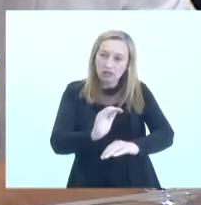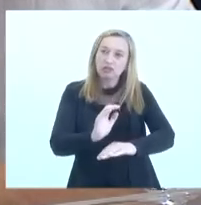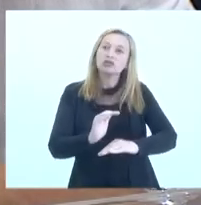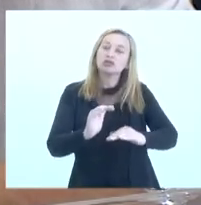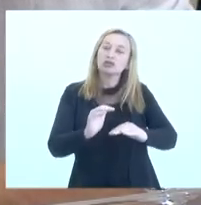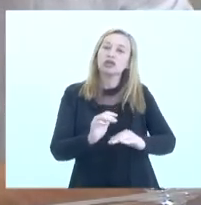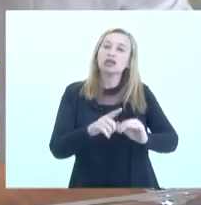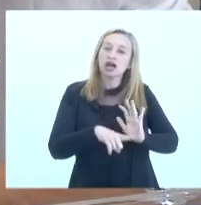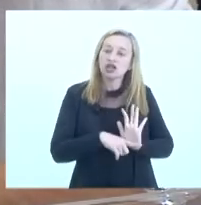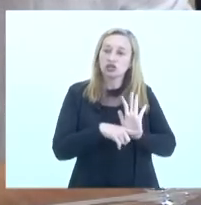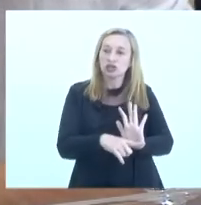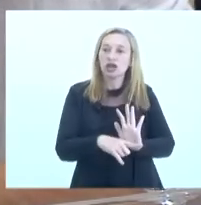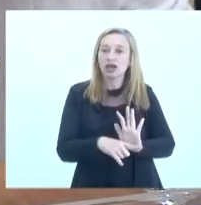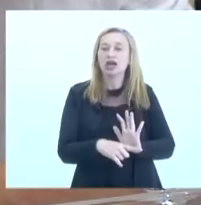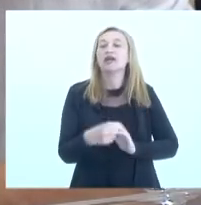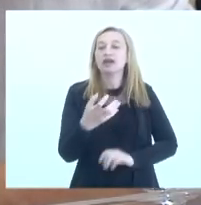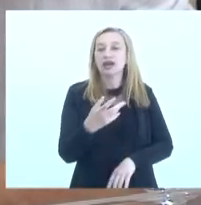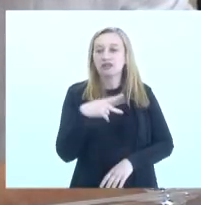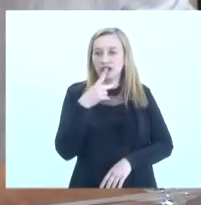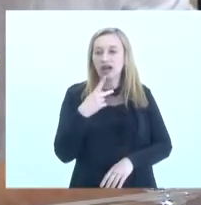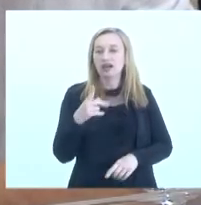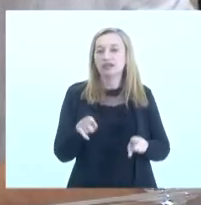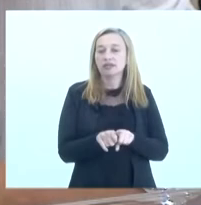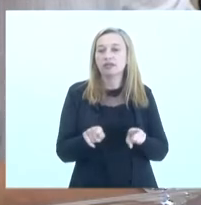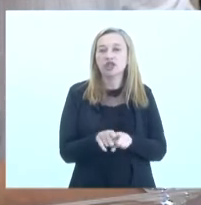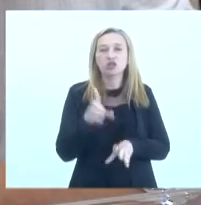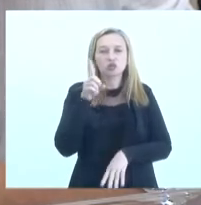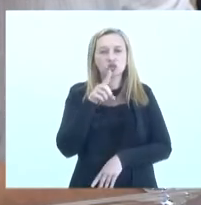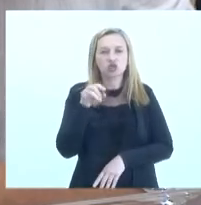hoje. Quero dizer também que no dia